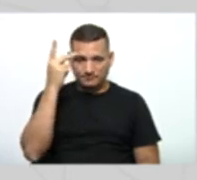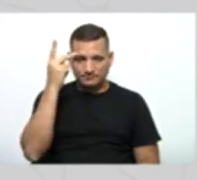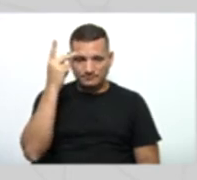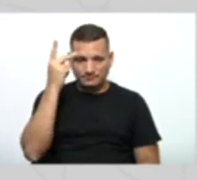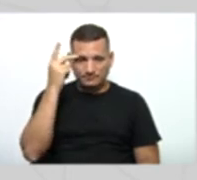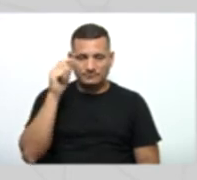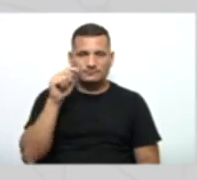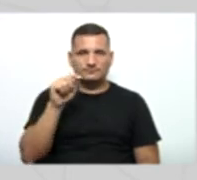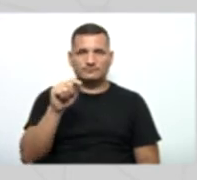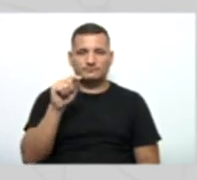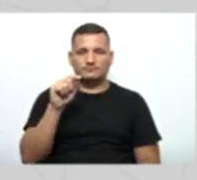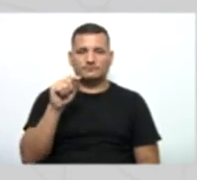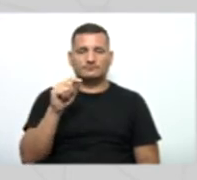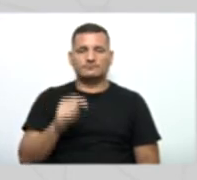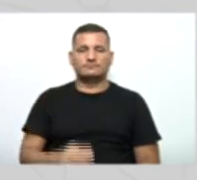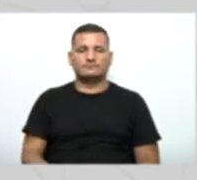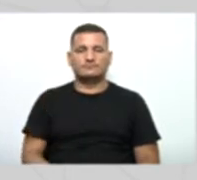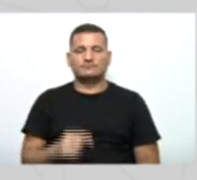ponto,